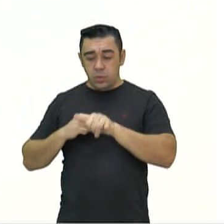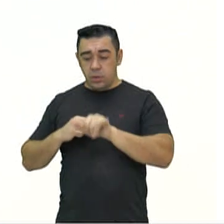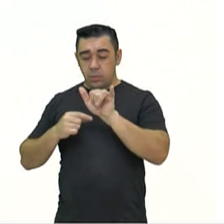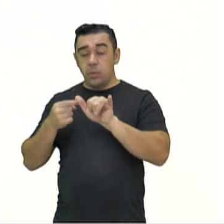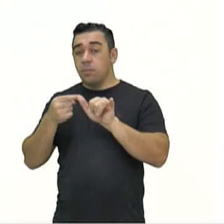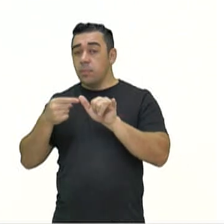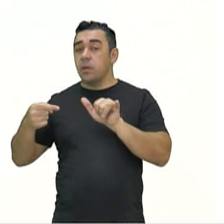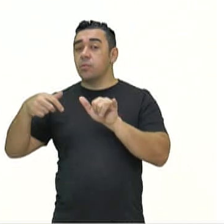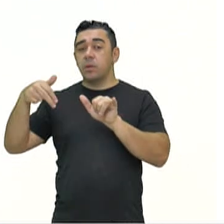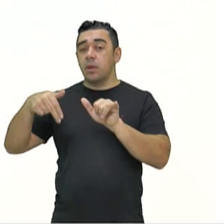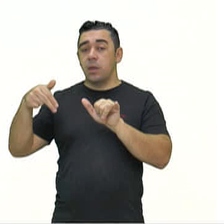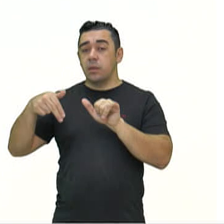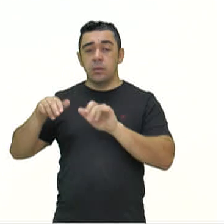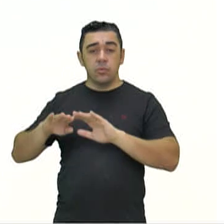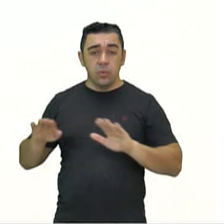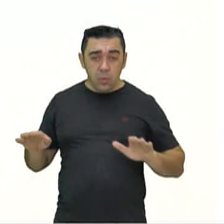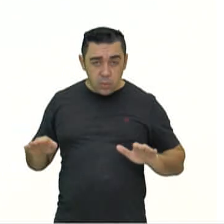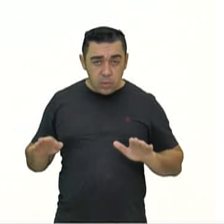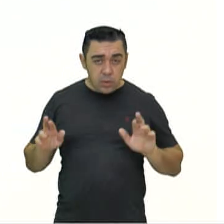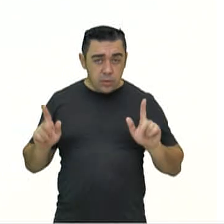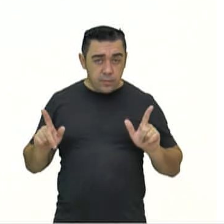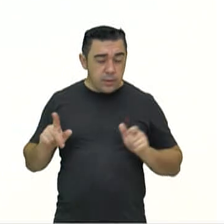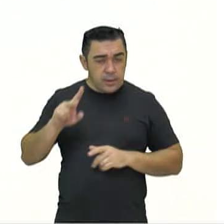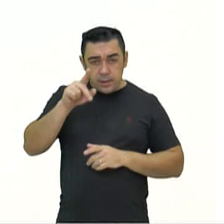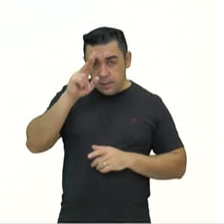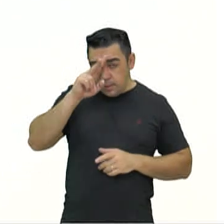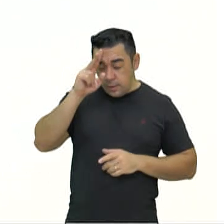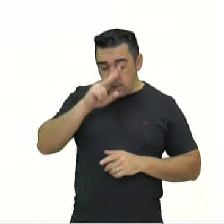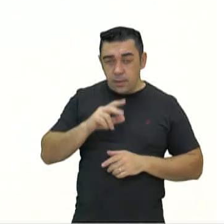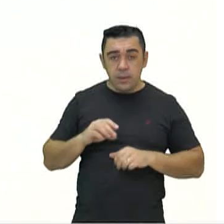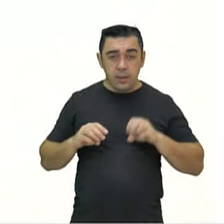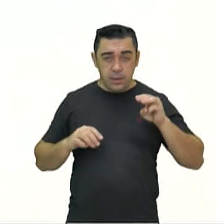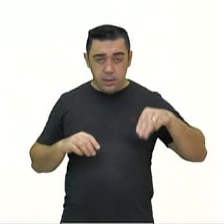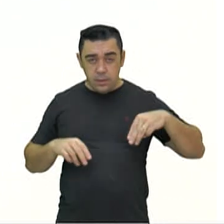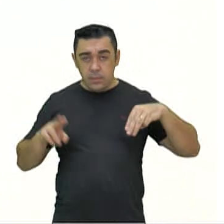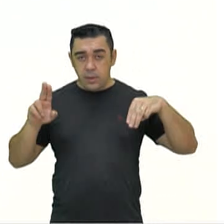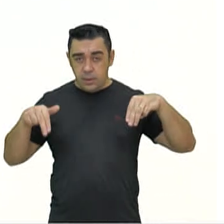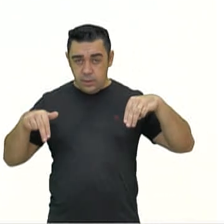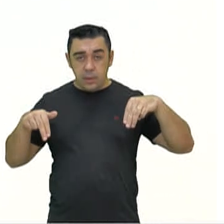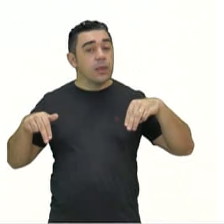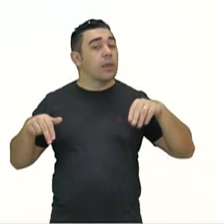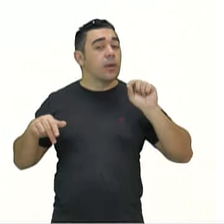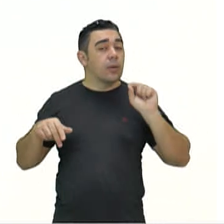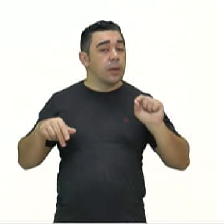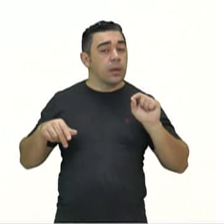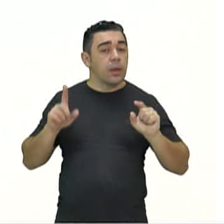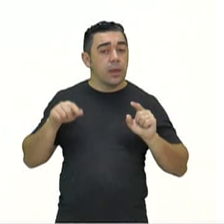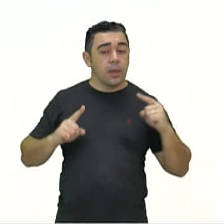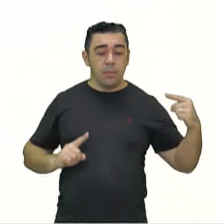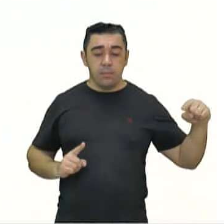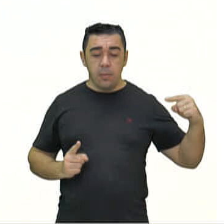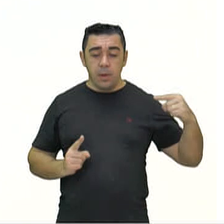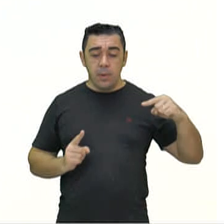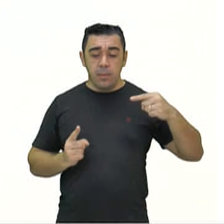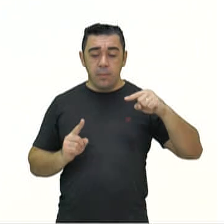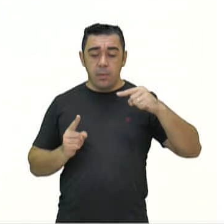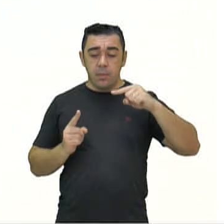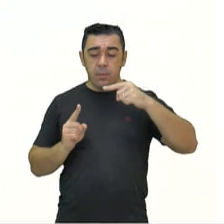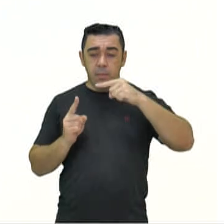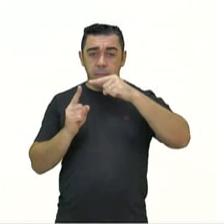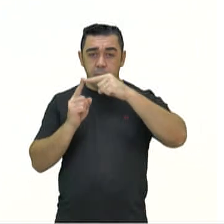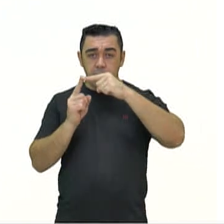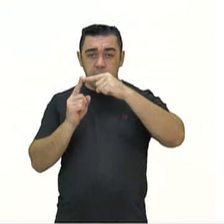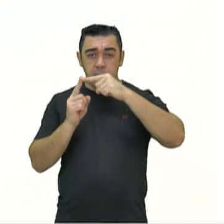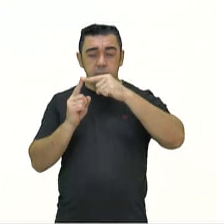o y do centro. Lembre-se que M e N são as coordenadas do centro. Então, nós temos que fazer